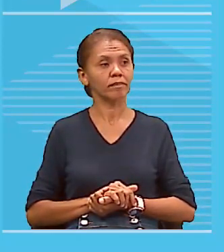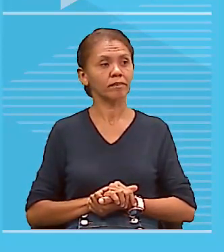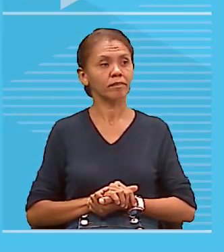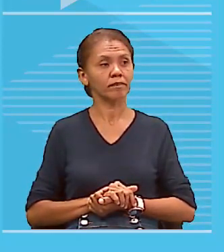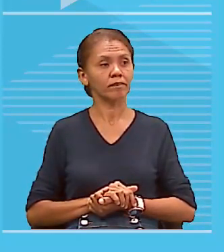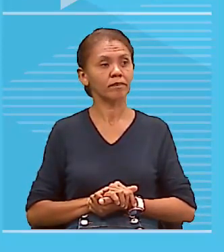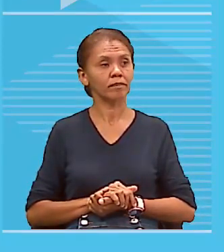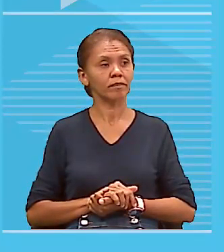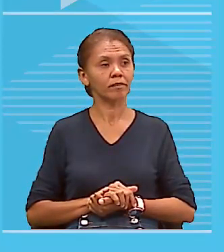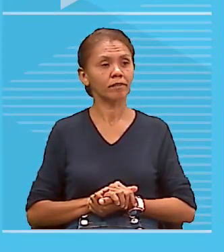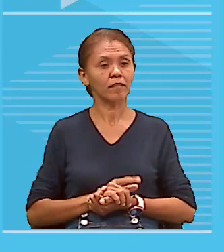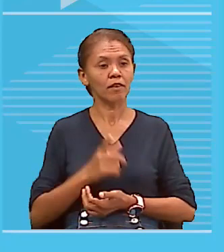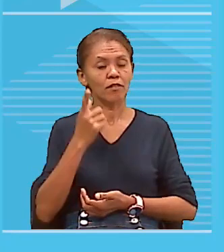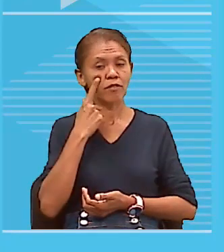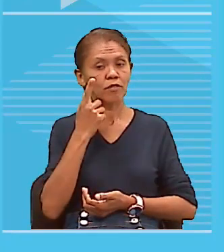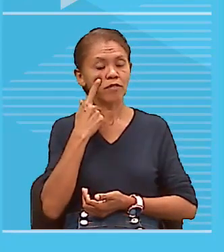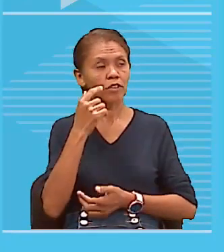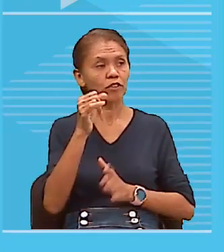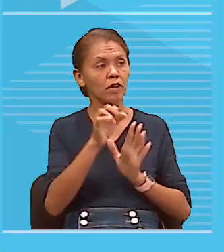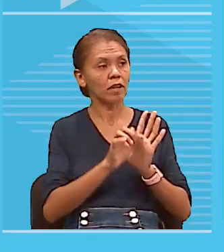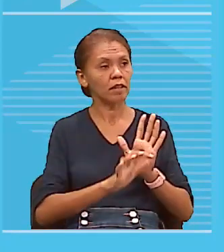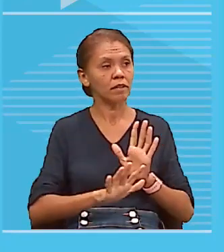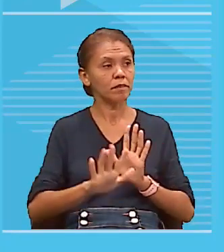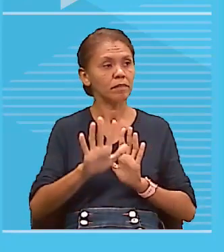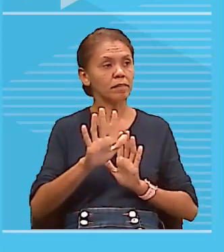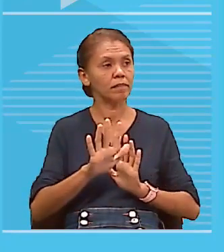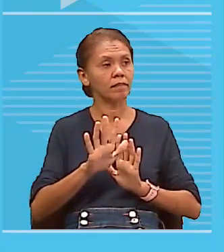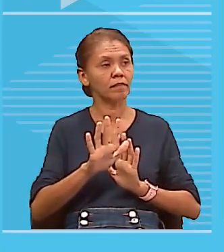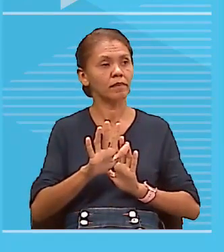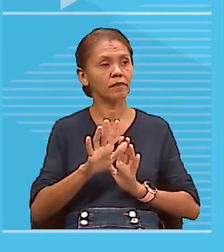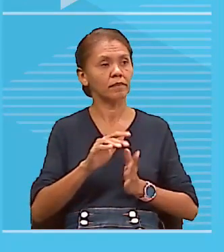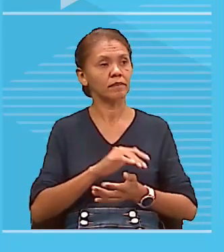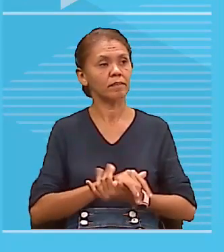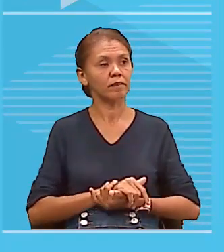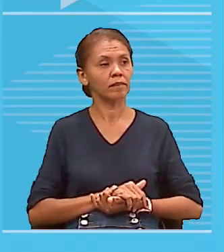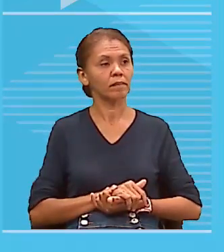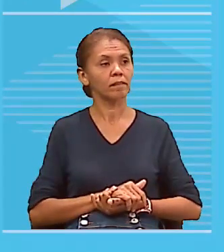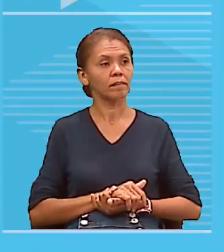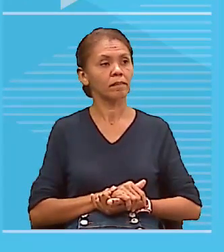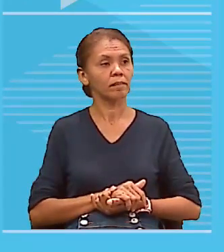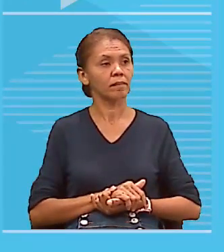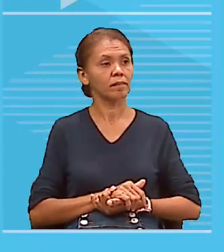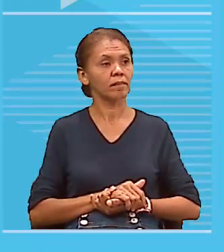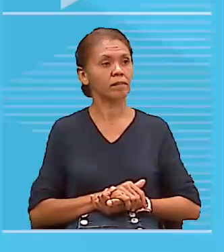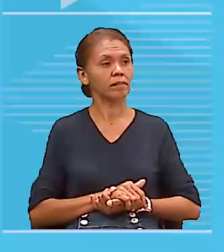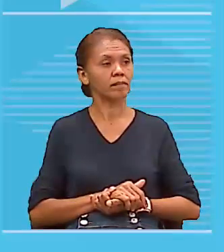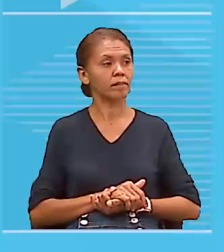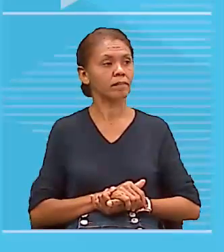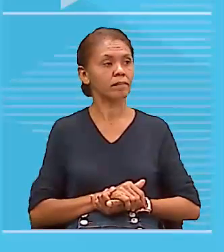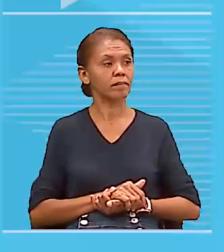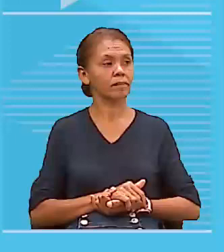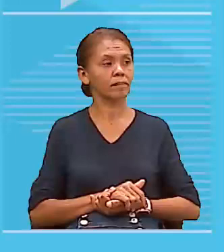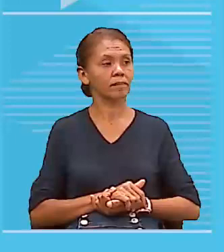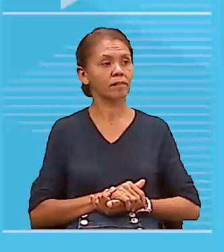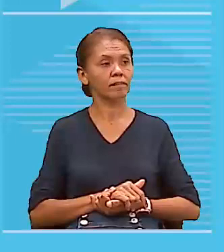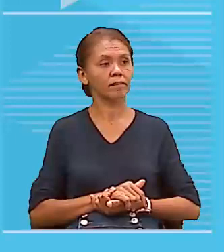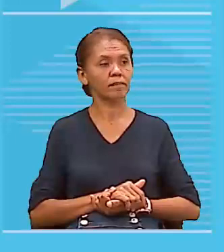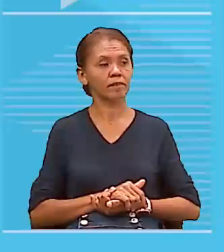o tantinho de espaço que tem para que se possa fazer as trocas gasosas. Então, você tem aqui